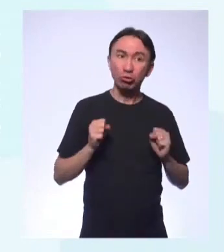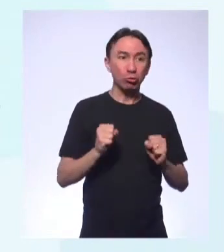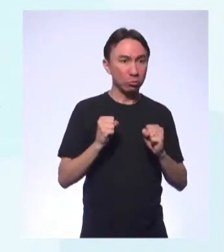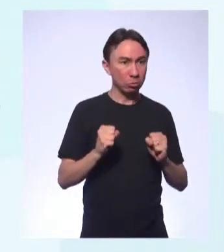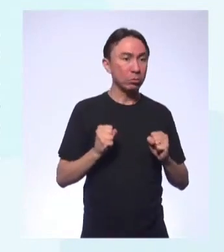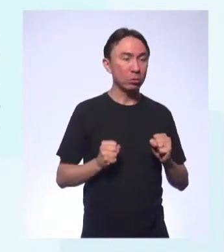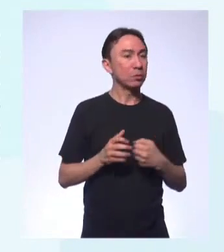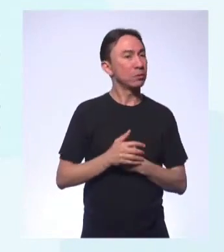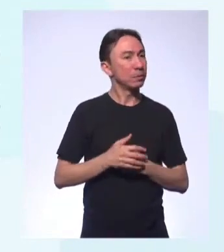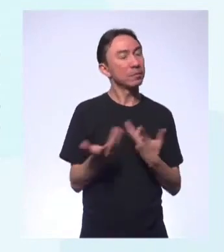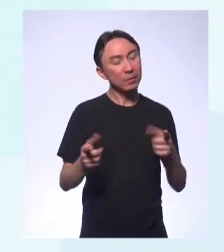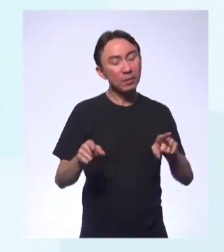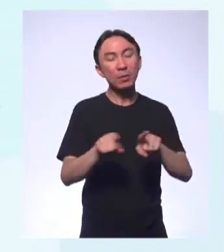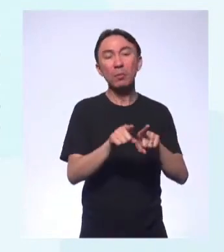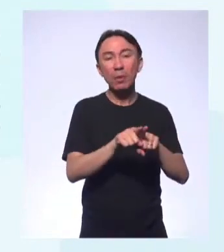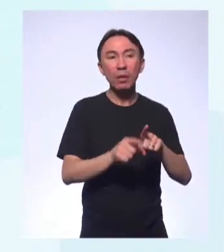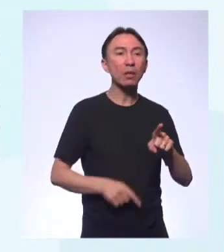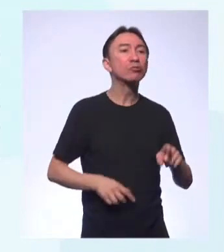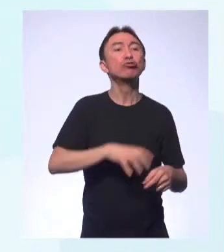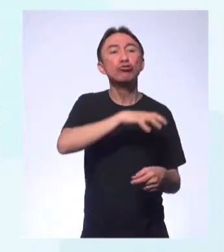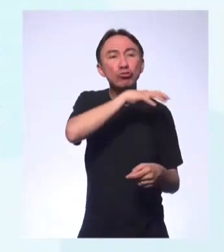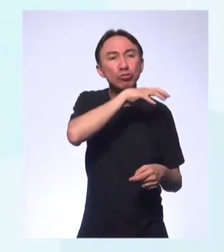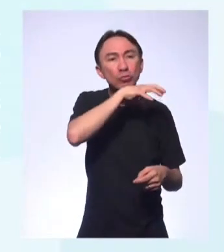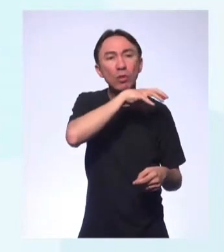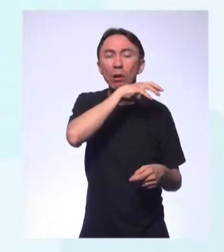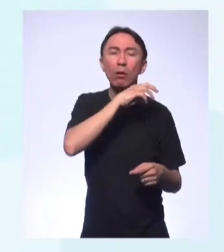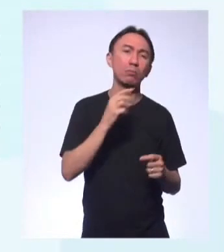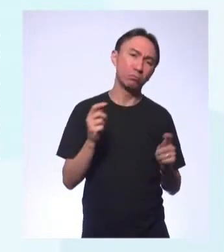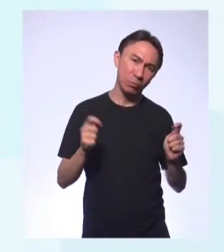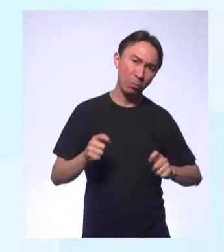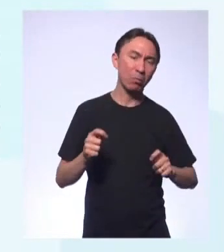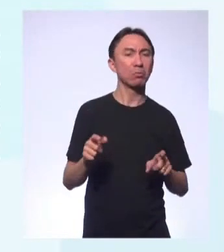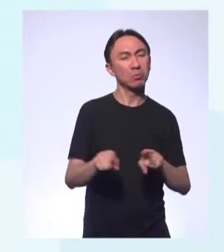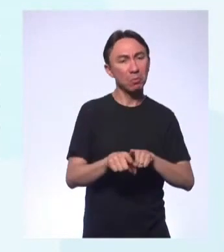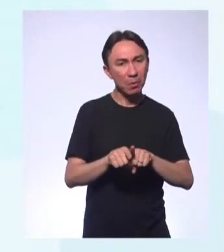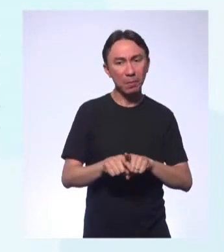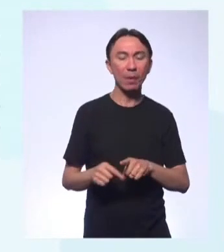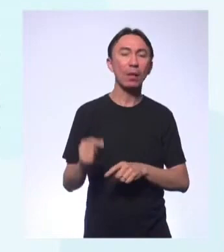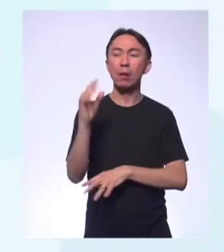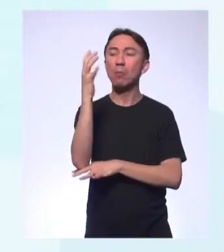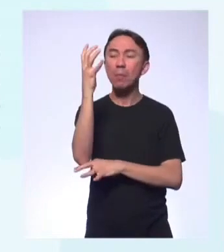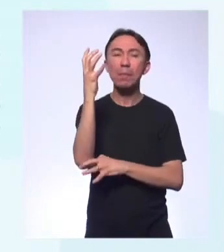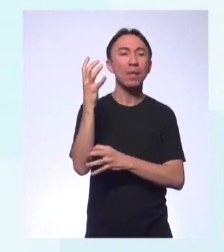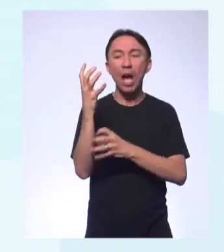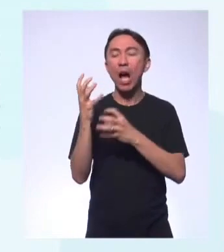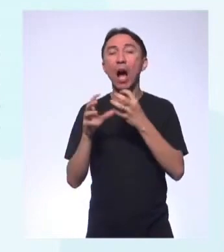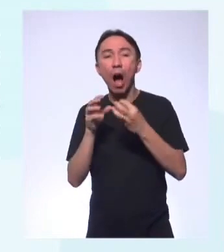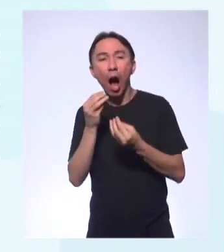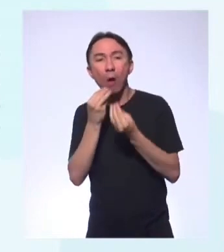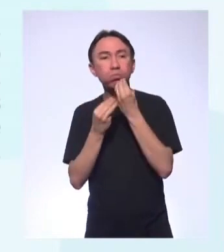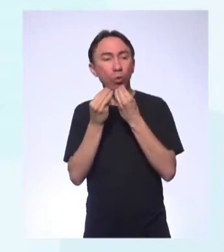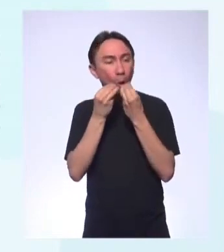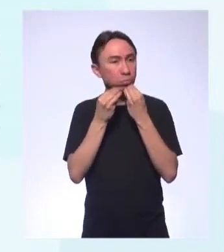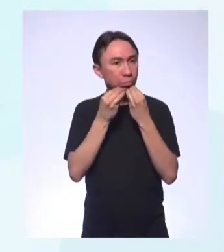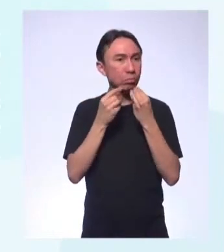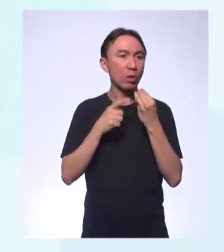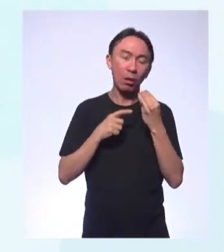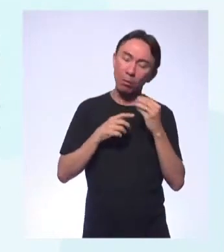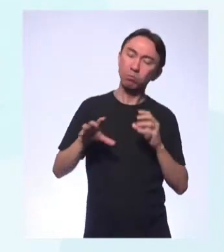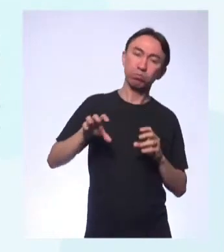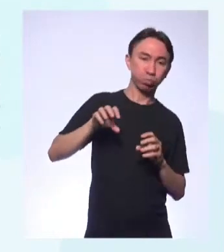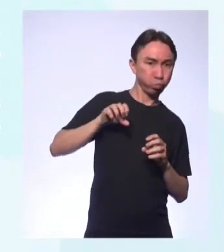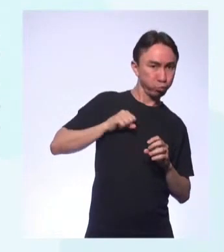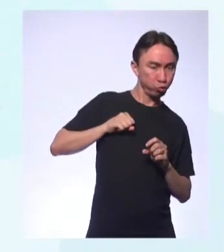das plantas, ok? E de outras matérias orgânicas, como outros animais mortos, ou vivos ou